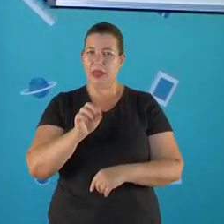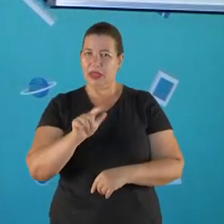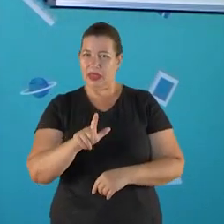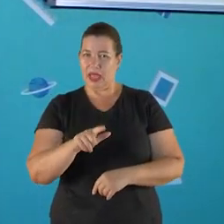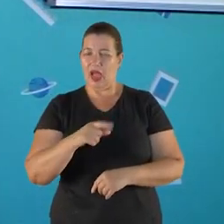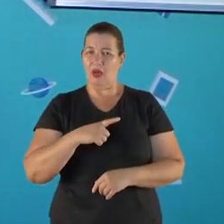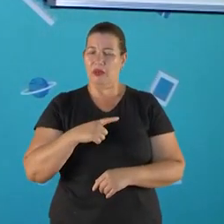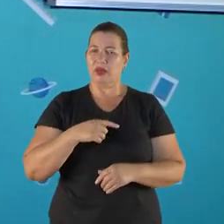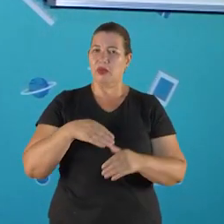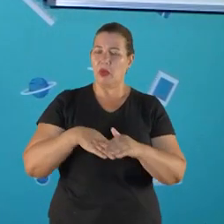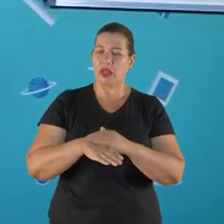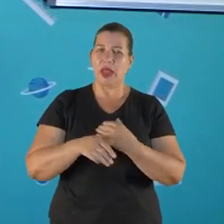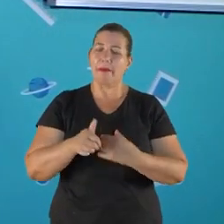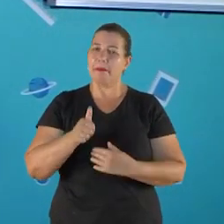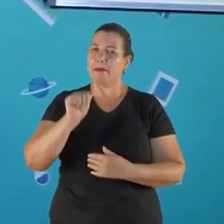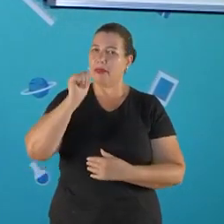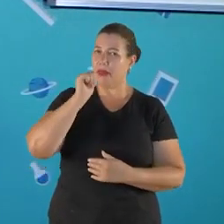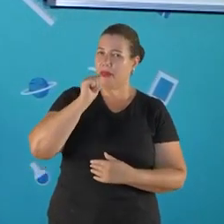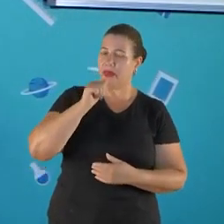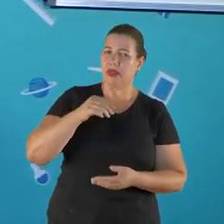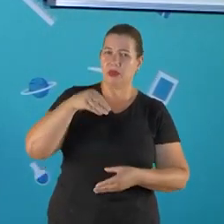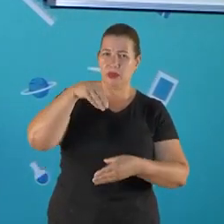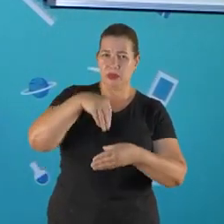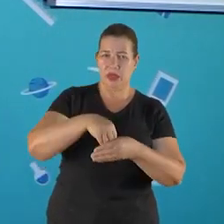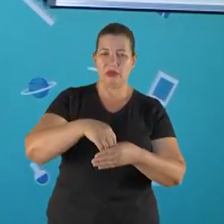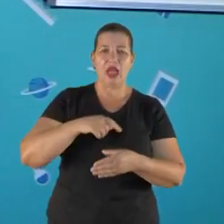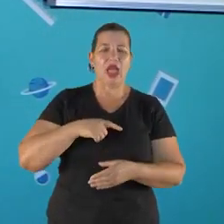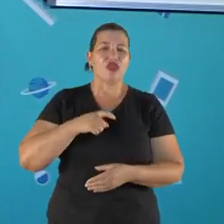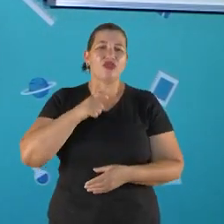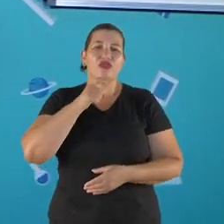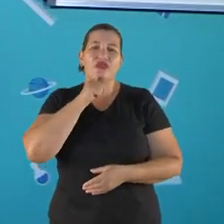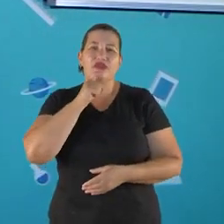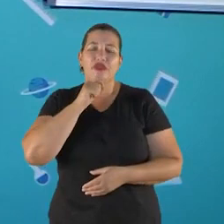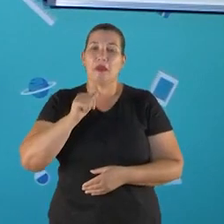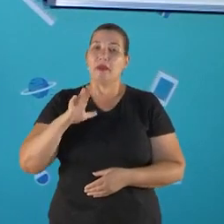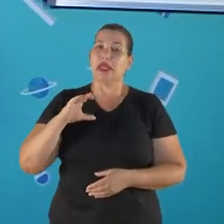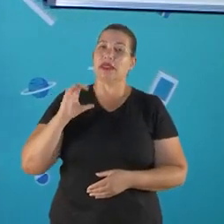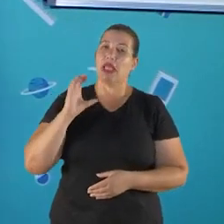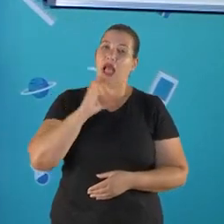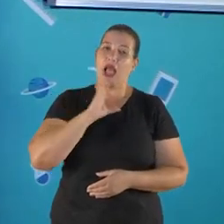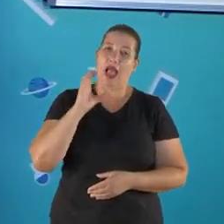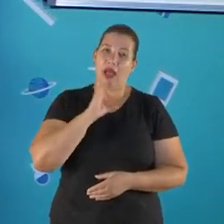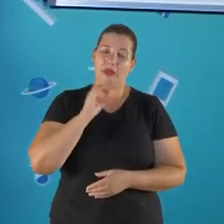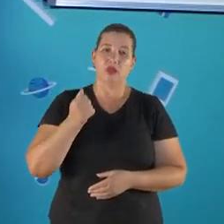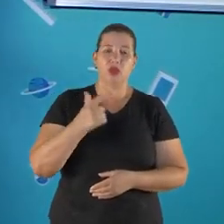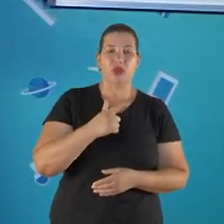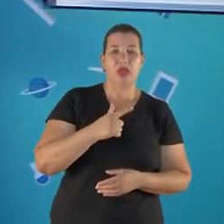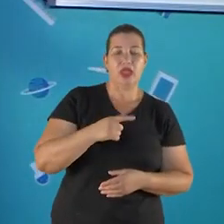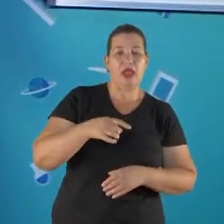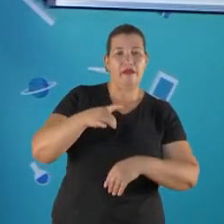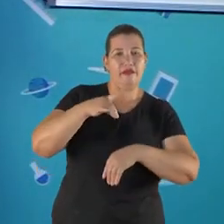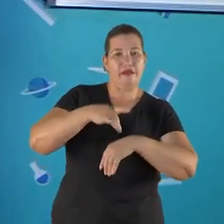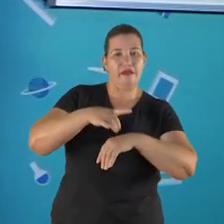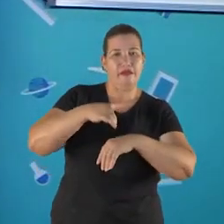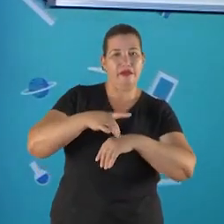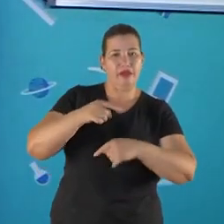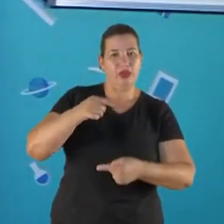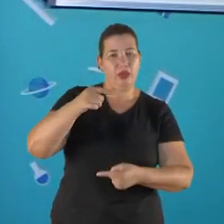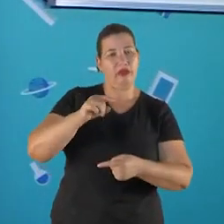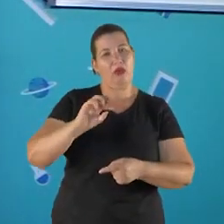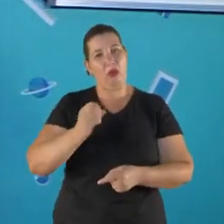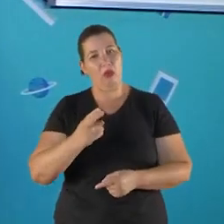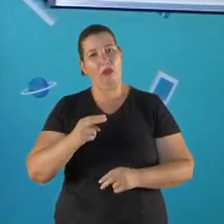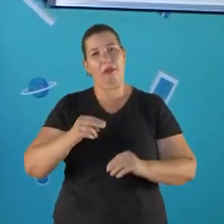metal, utilizadas para armazenar bebidas, resfriam muito mais rápido do que as garrafas